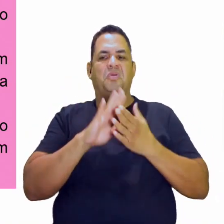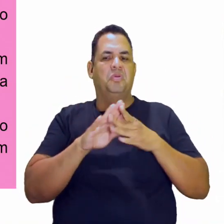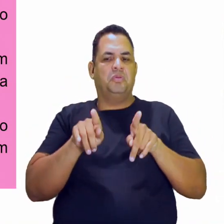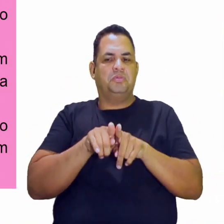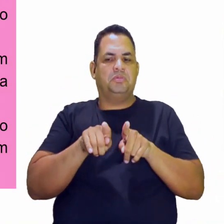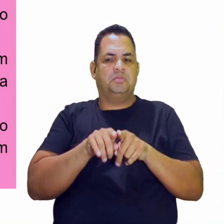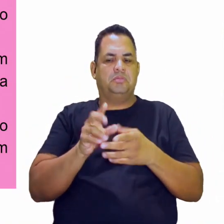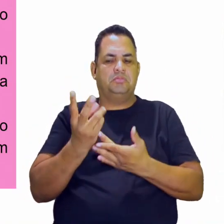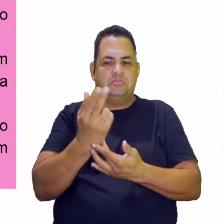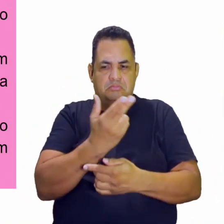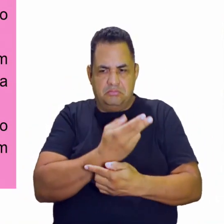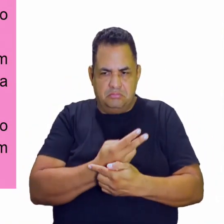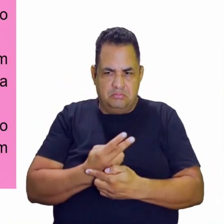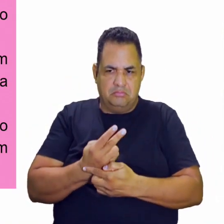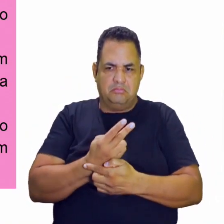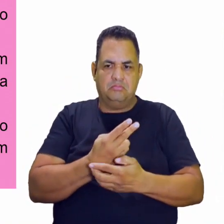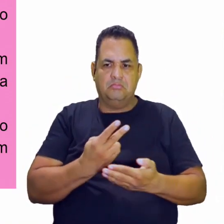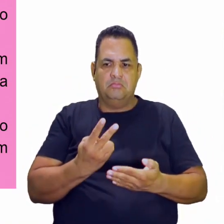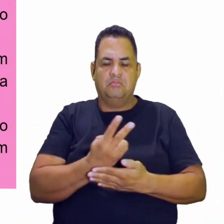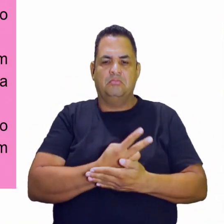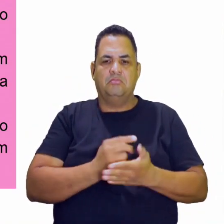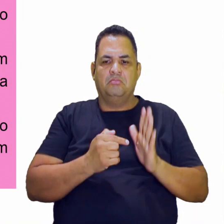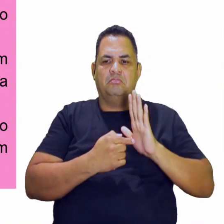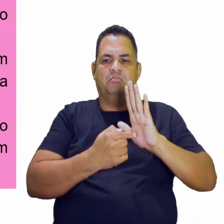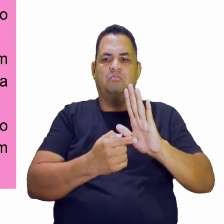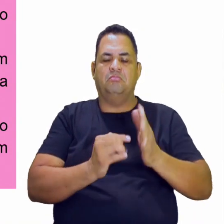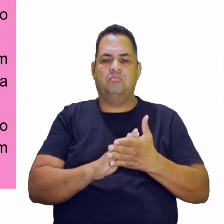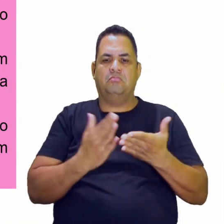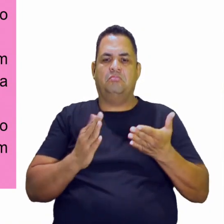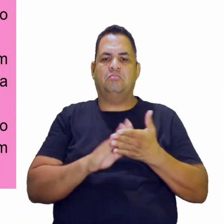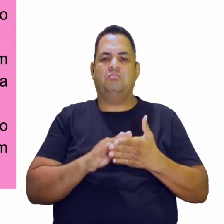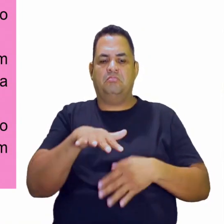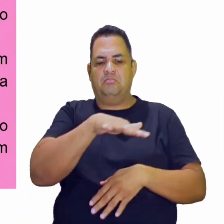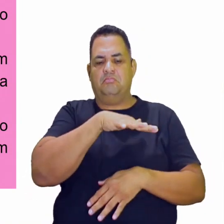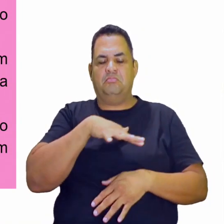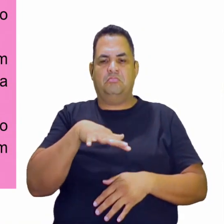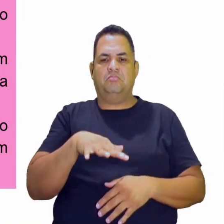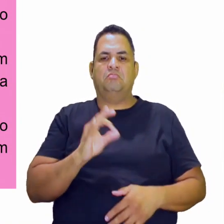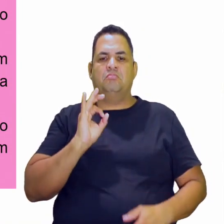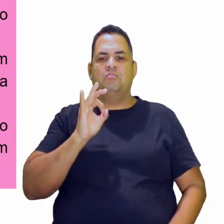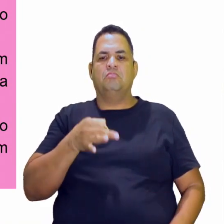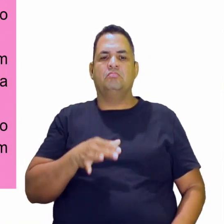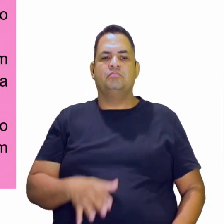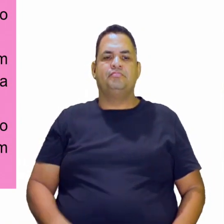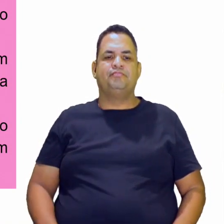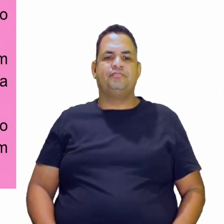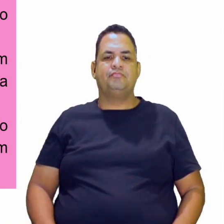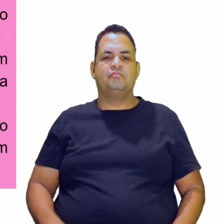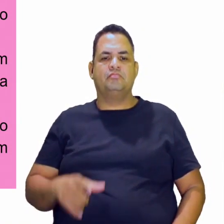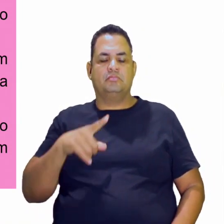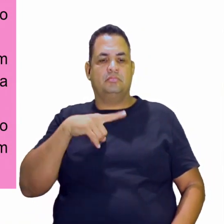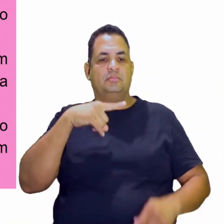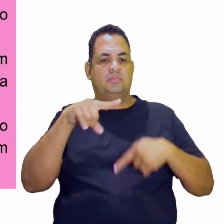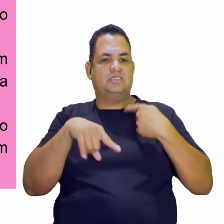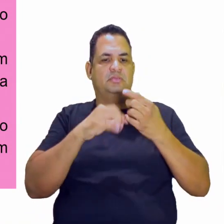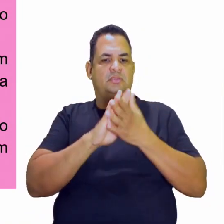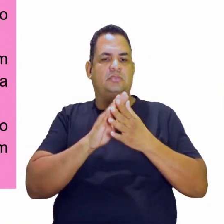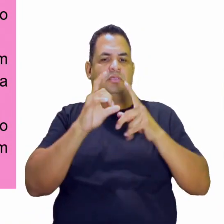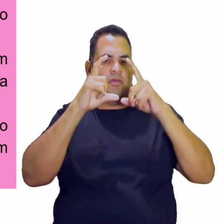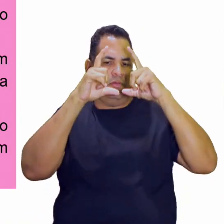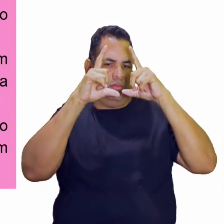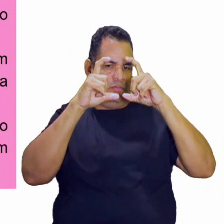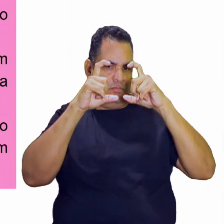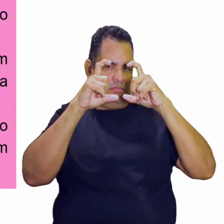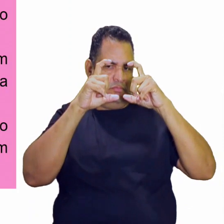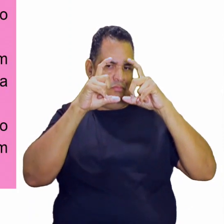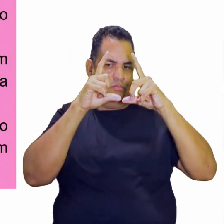vai buscar, então, representar também esse cenário, certo? Então, deve tirar uma fotografia,